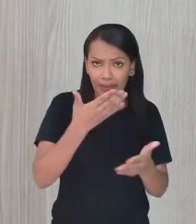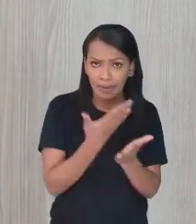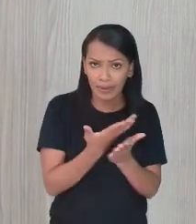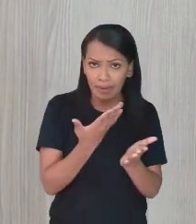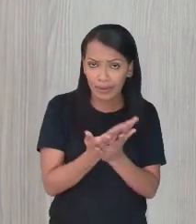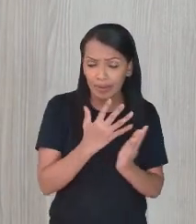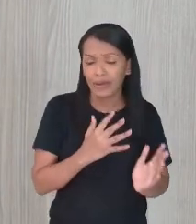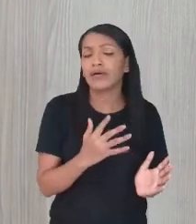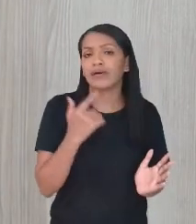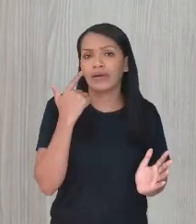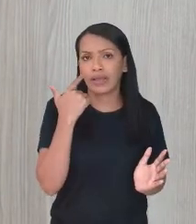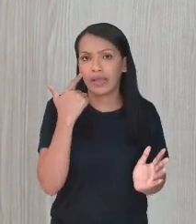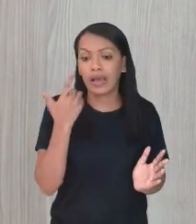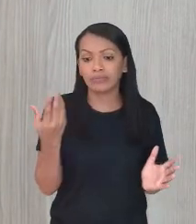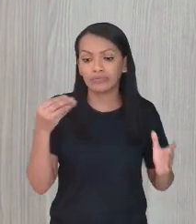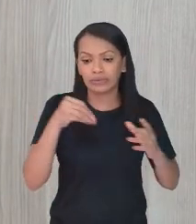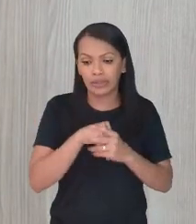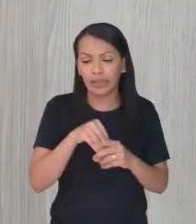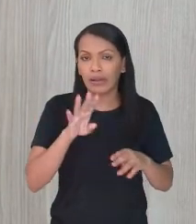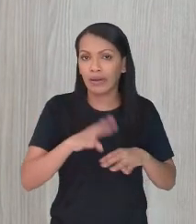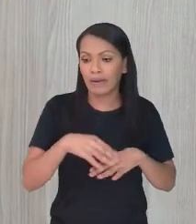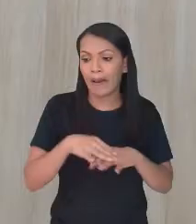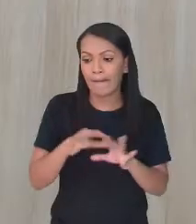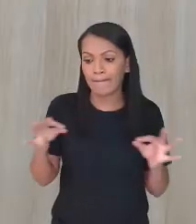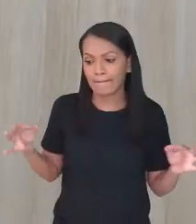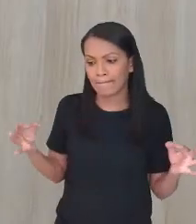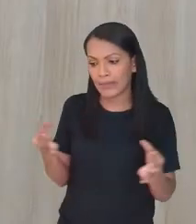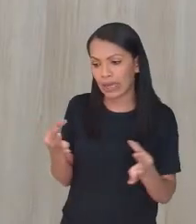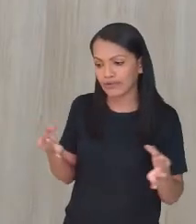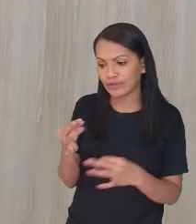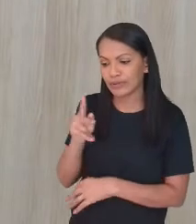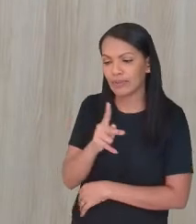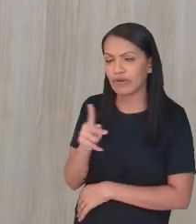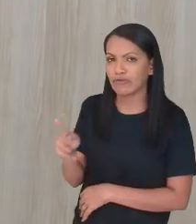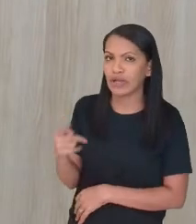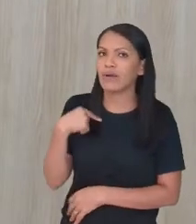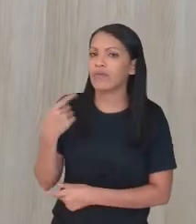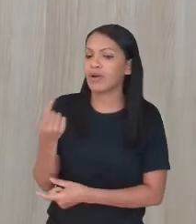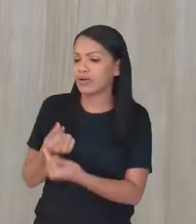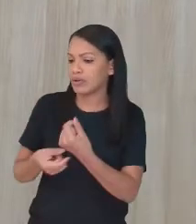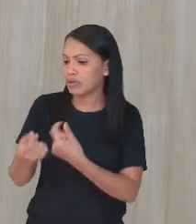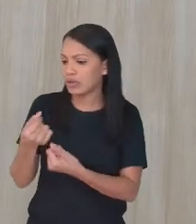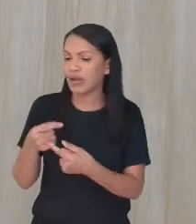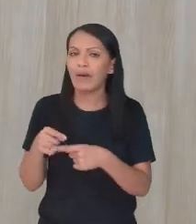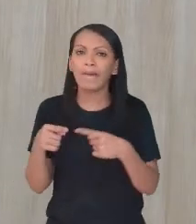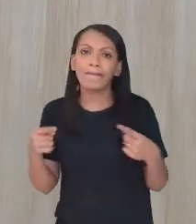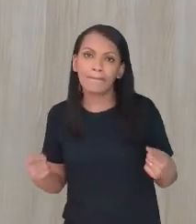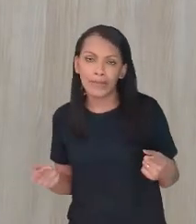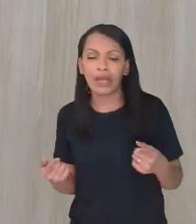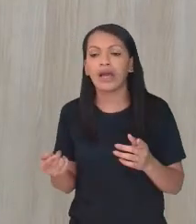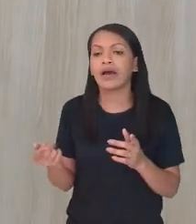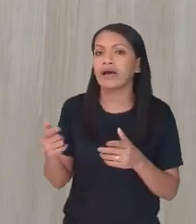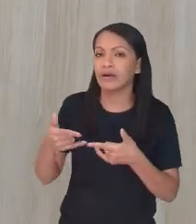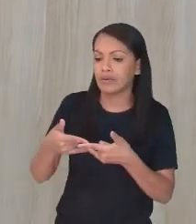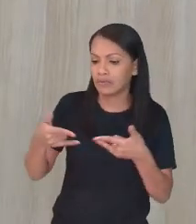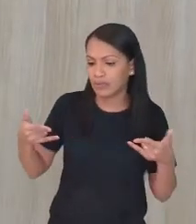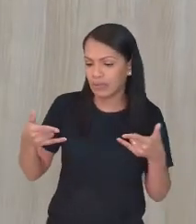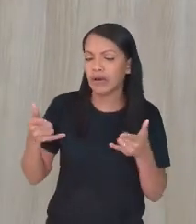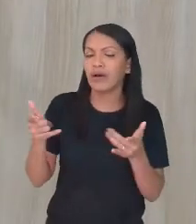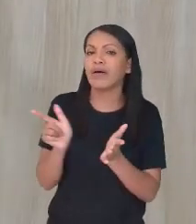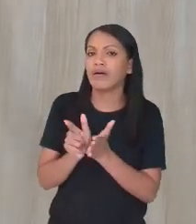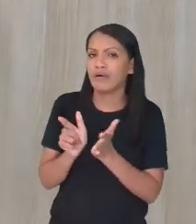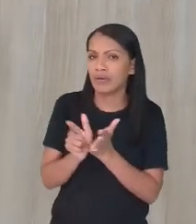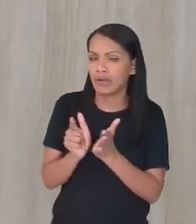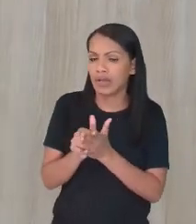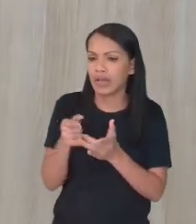no mundo da matemática. Perfeito, professora. E não só com dinheiro, viu, professora, mas com nota também. Porque